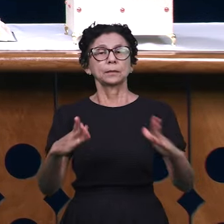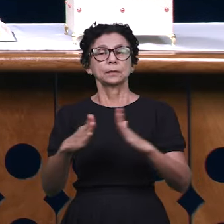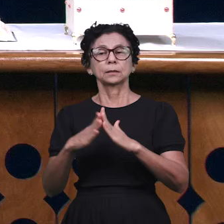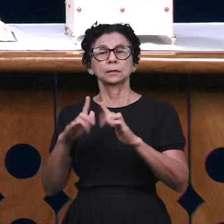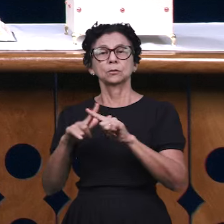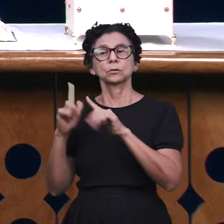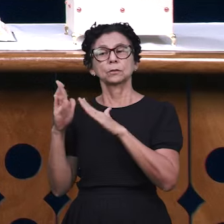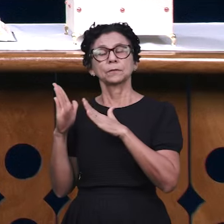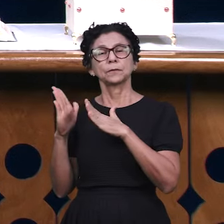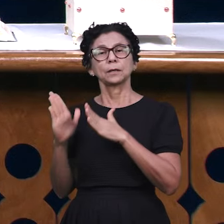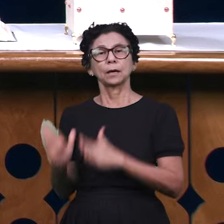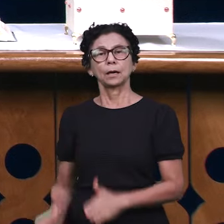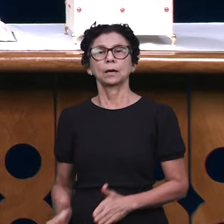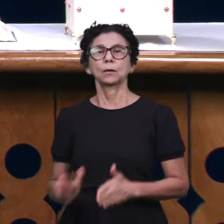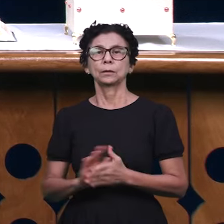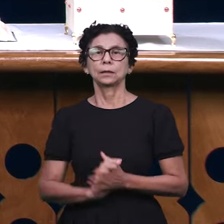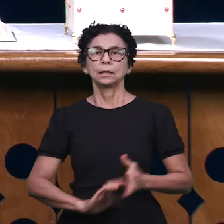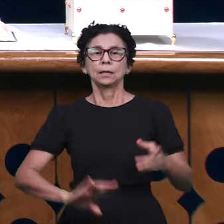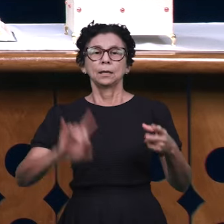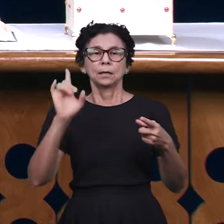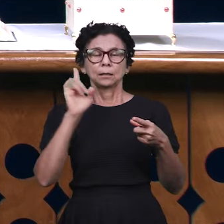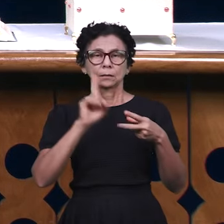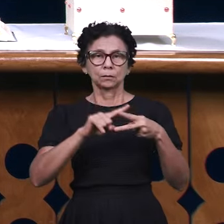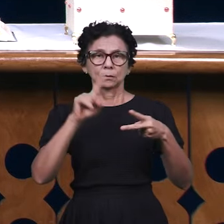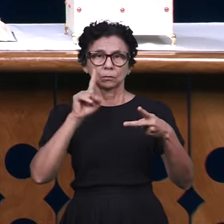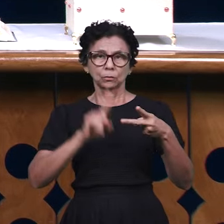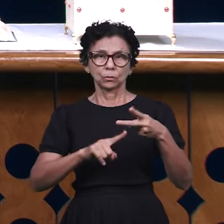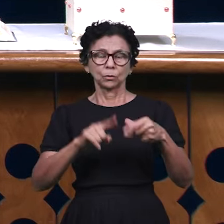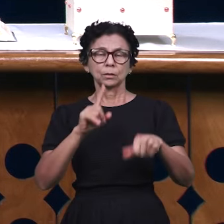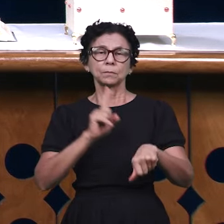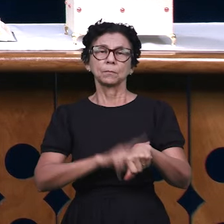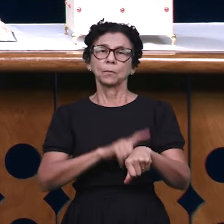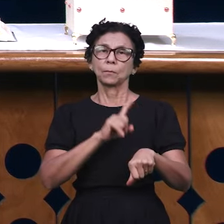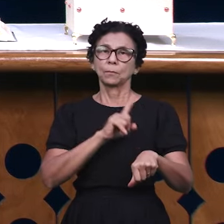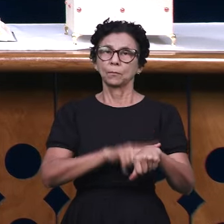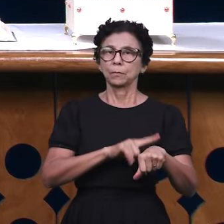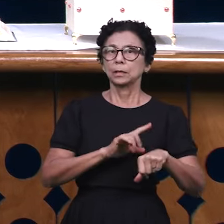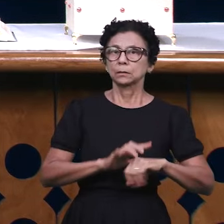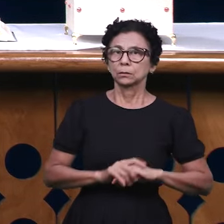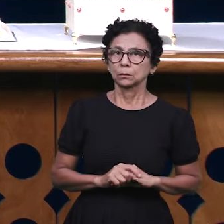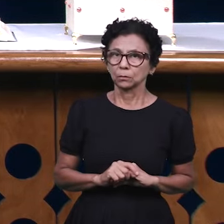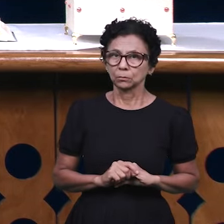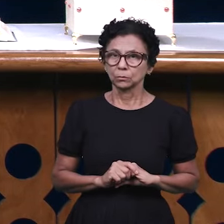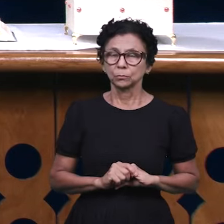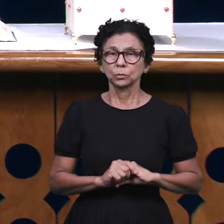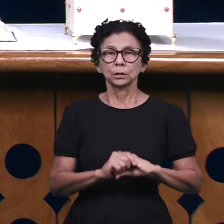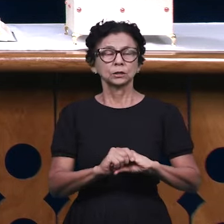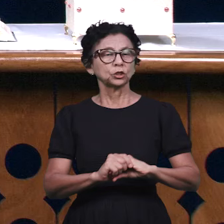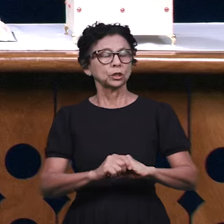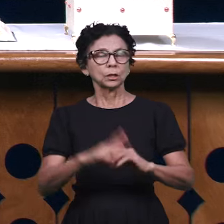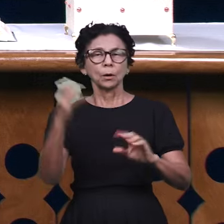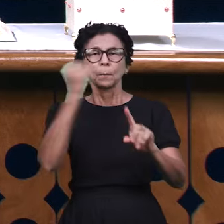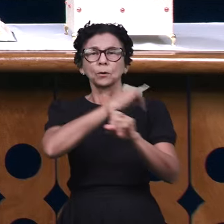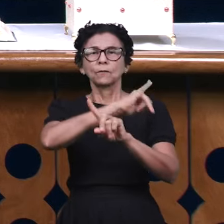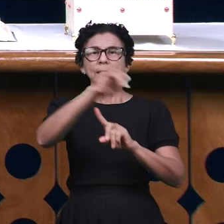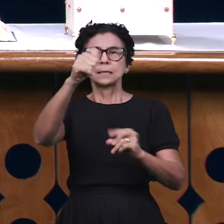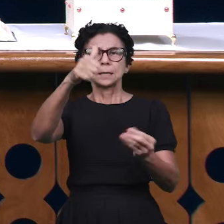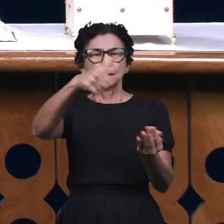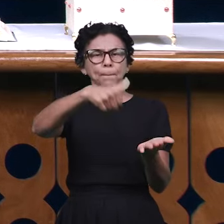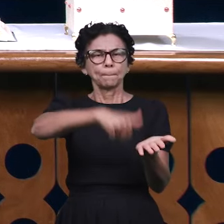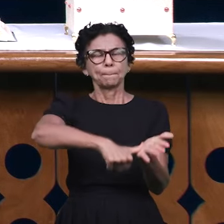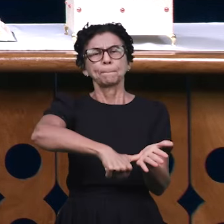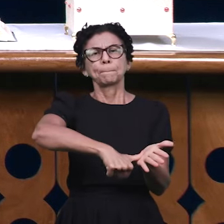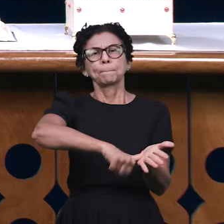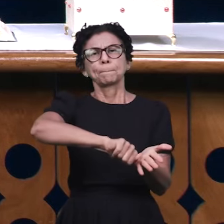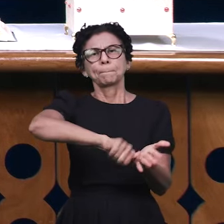dois momentos. Esse aqui é para dois momentos. Há uma palavra que estava selada.